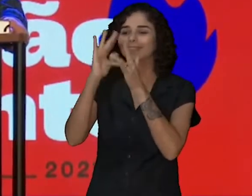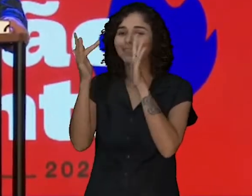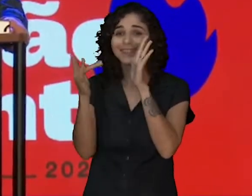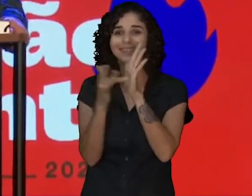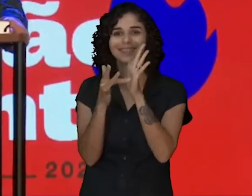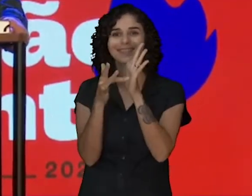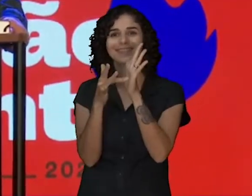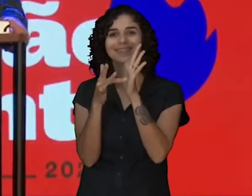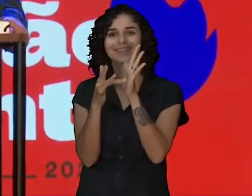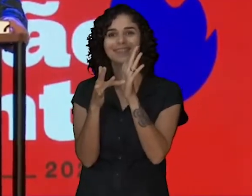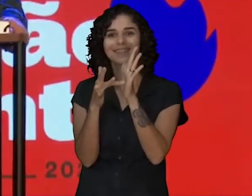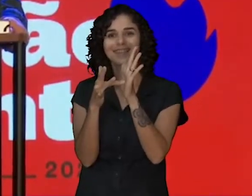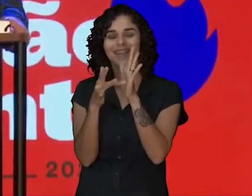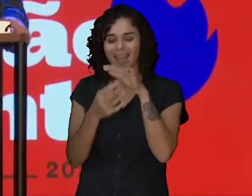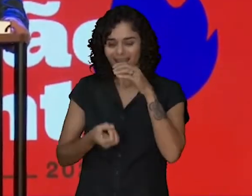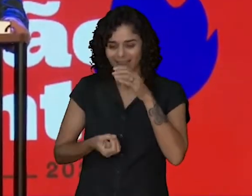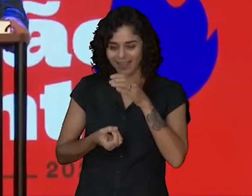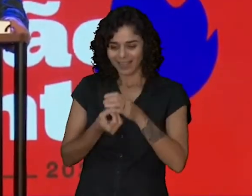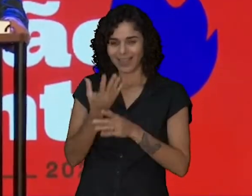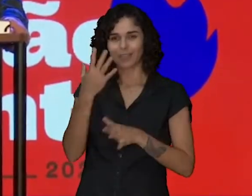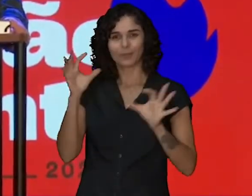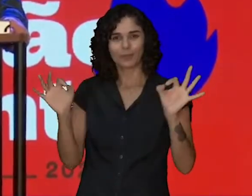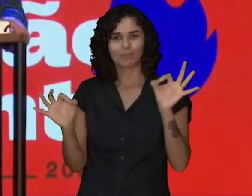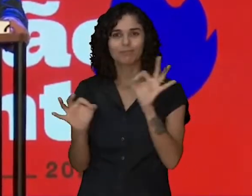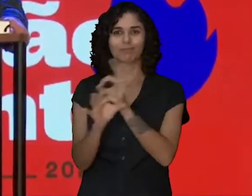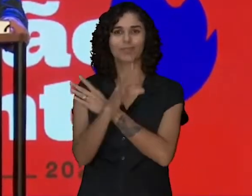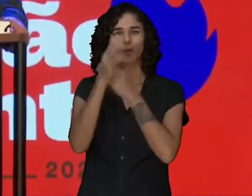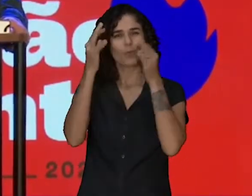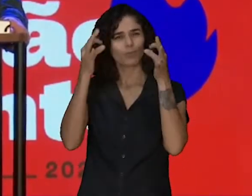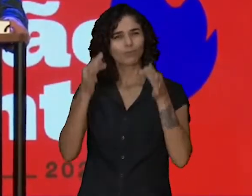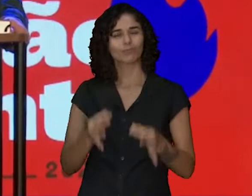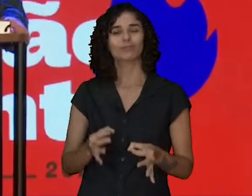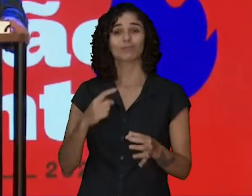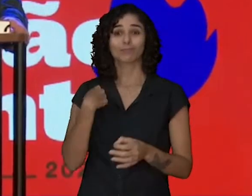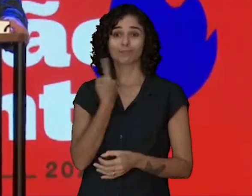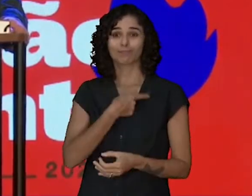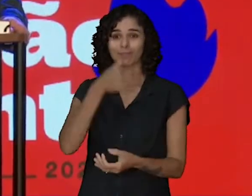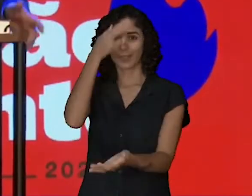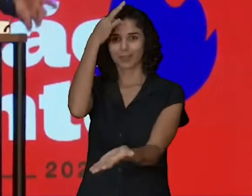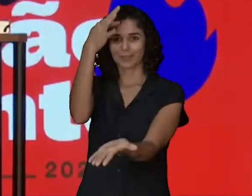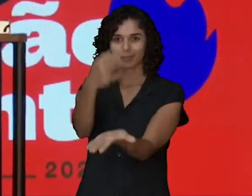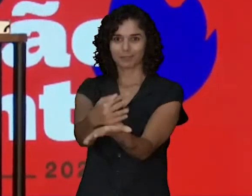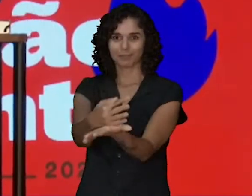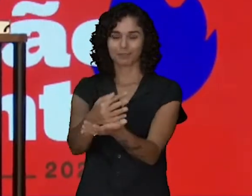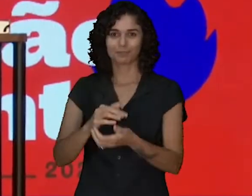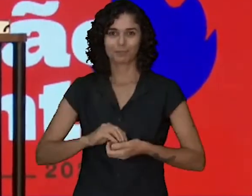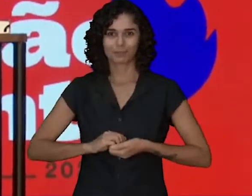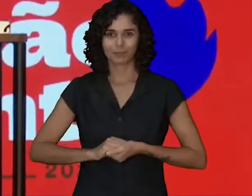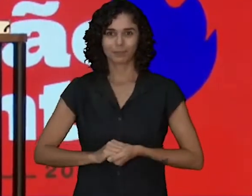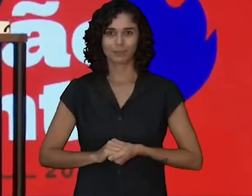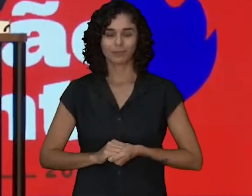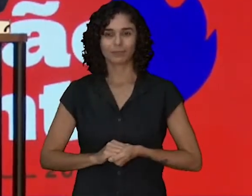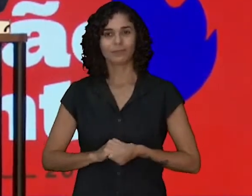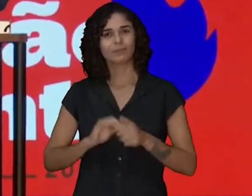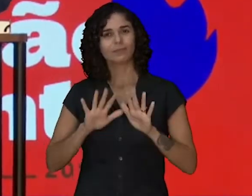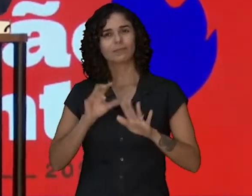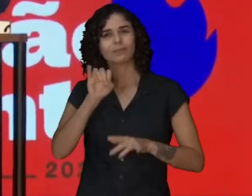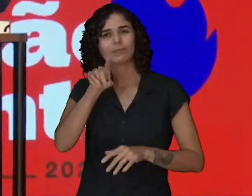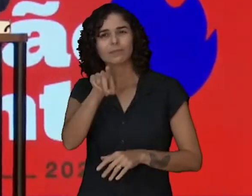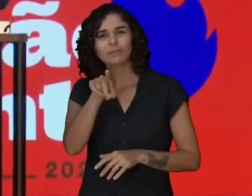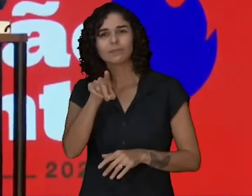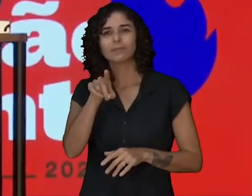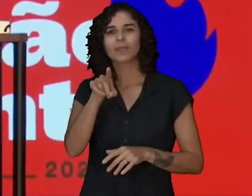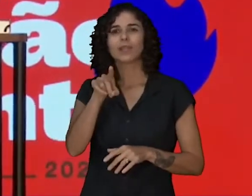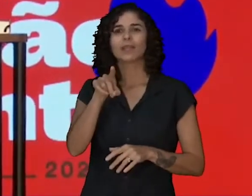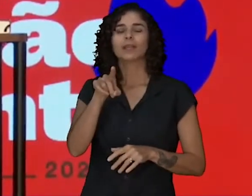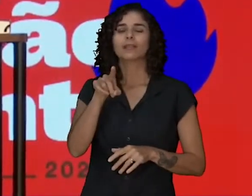Jesus, autor e consumador da nossa fé. Agora, se você olhar para as